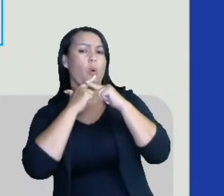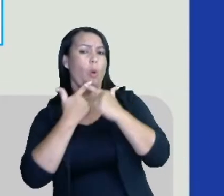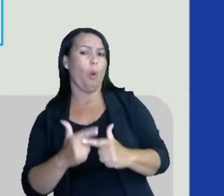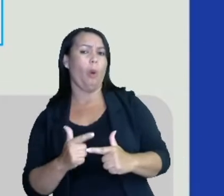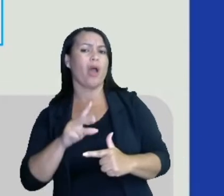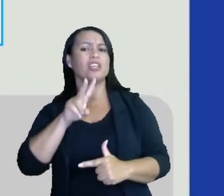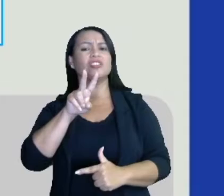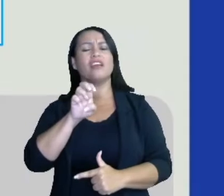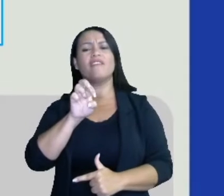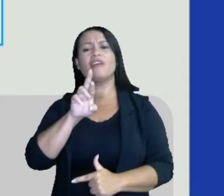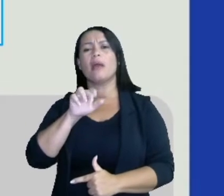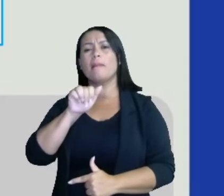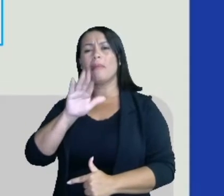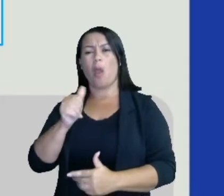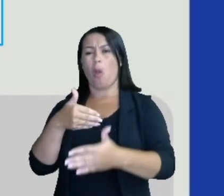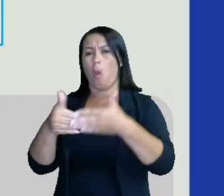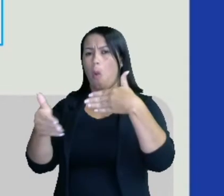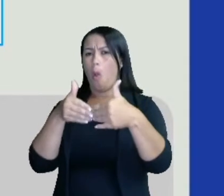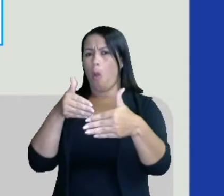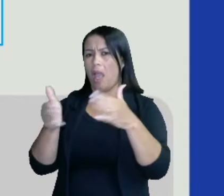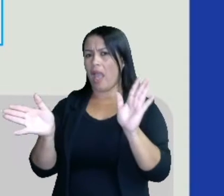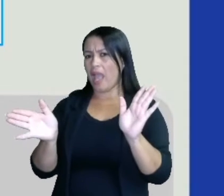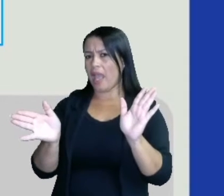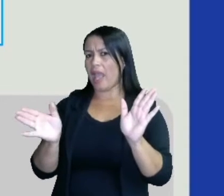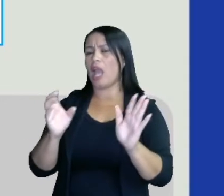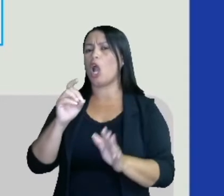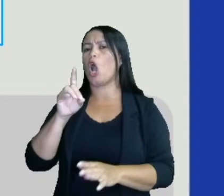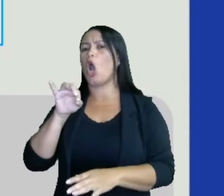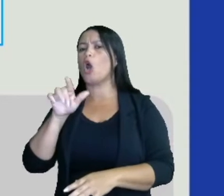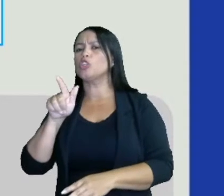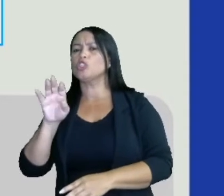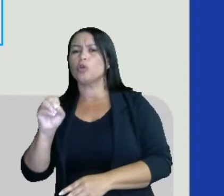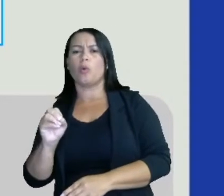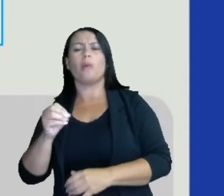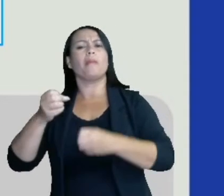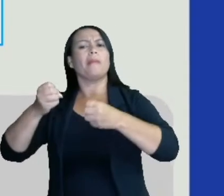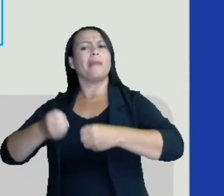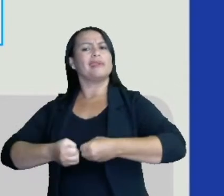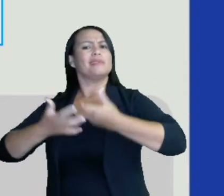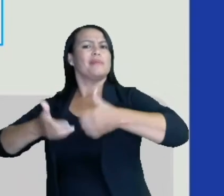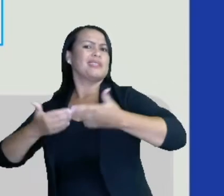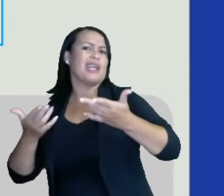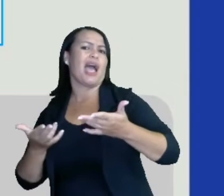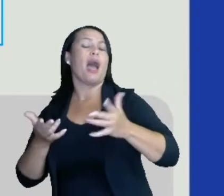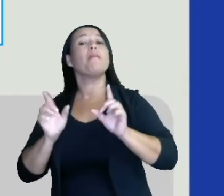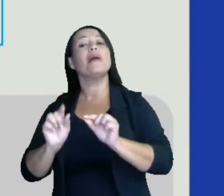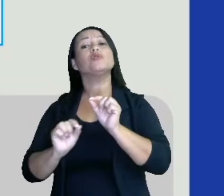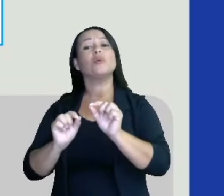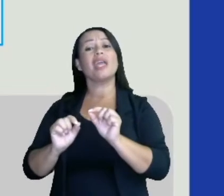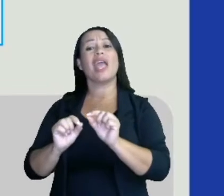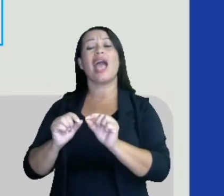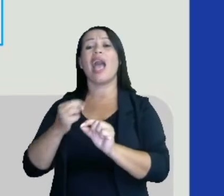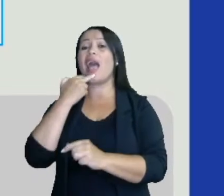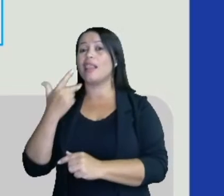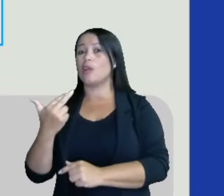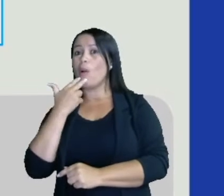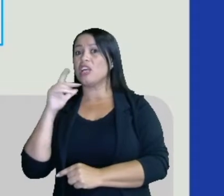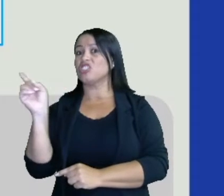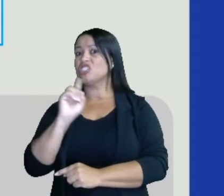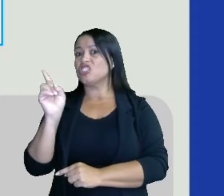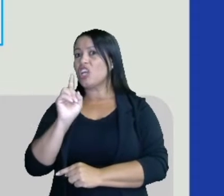utiliza qualquer código para se expressar, enquanto a linguagem não verbal faz uso apenas da